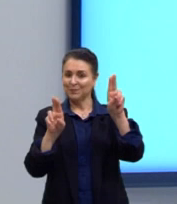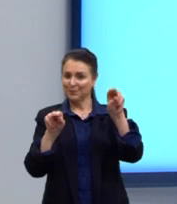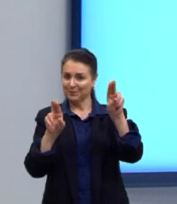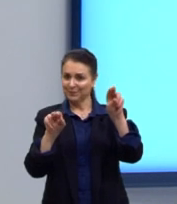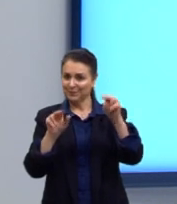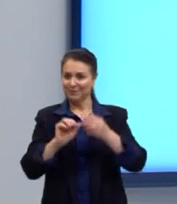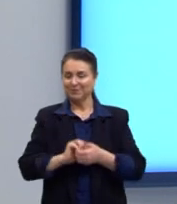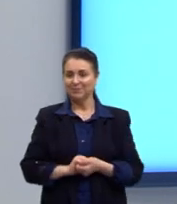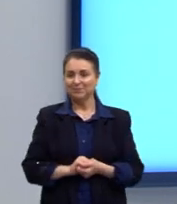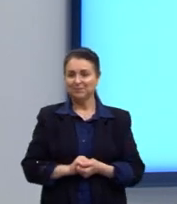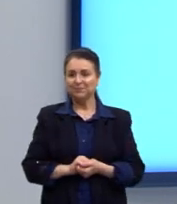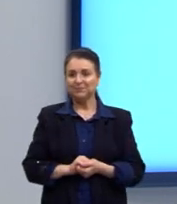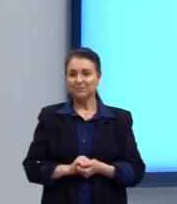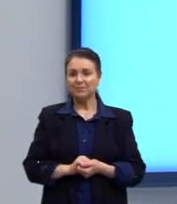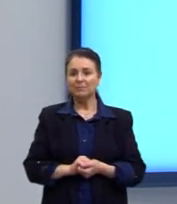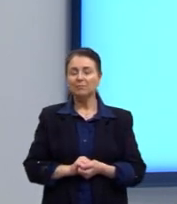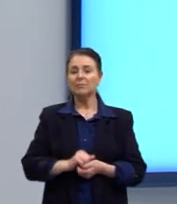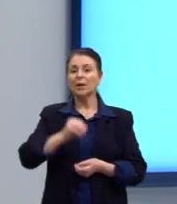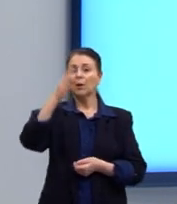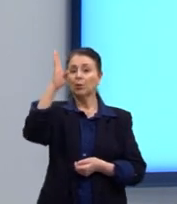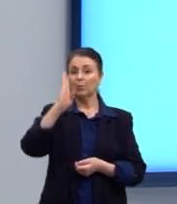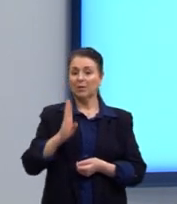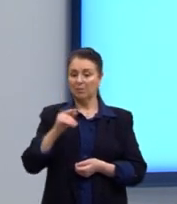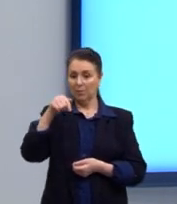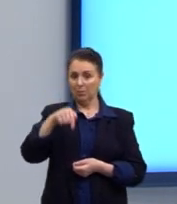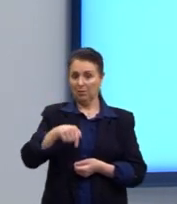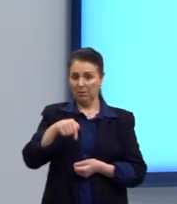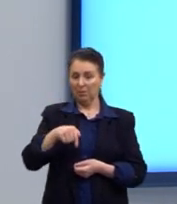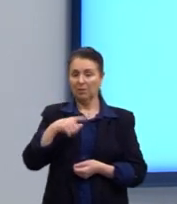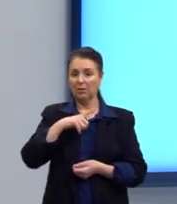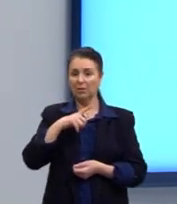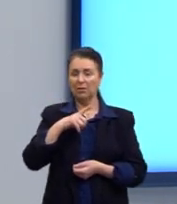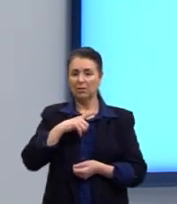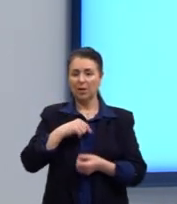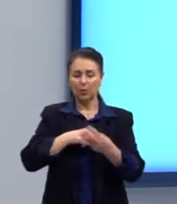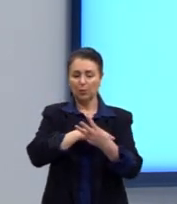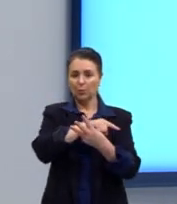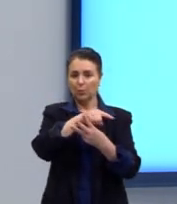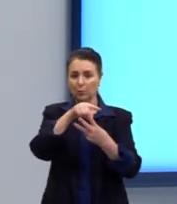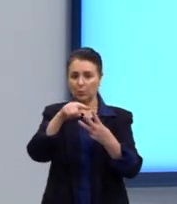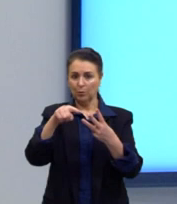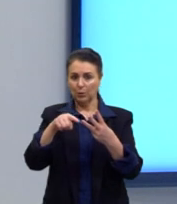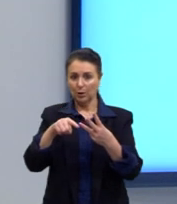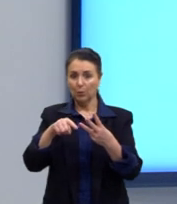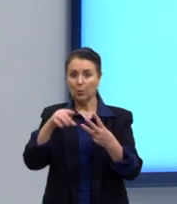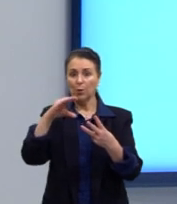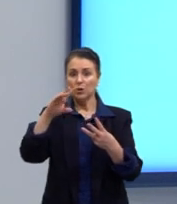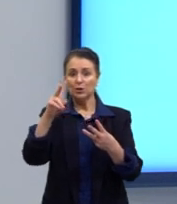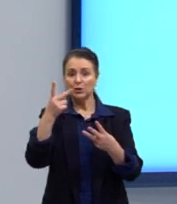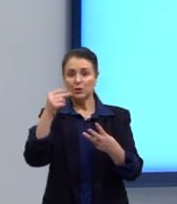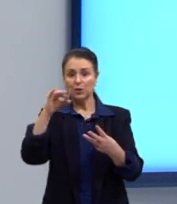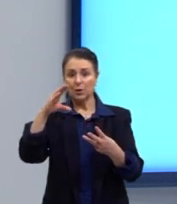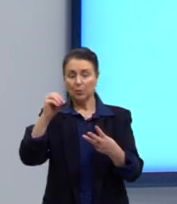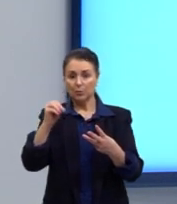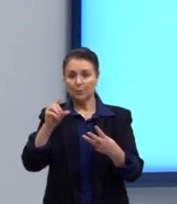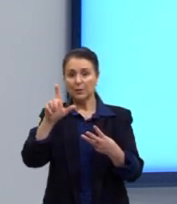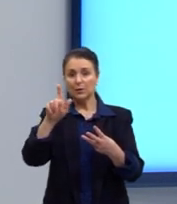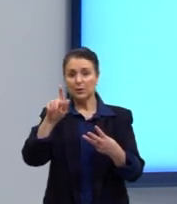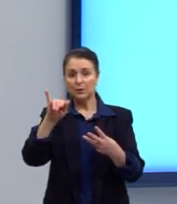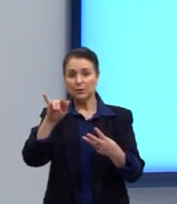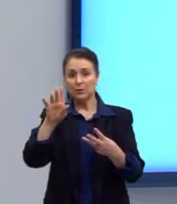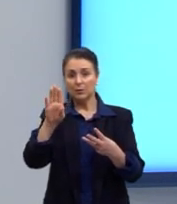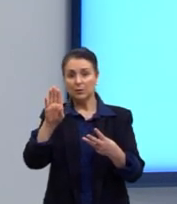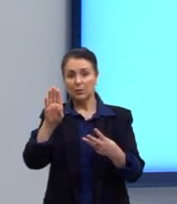isso no Brasil por exemplo a gente tem o trio que é formado por Chico Buarque Gilberto